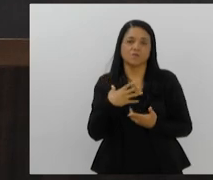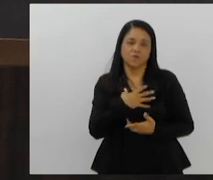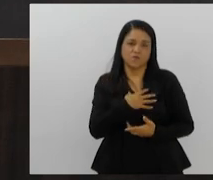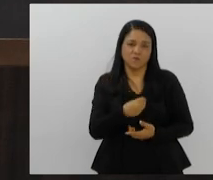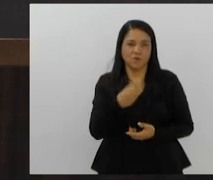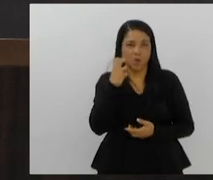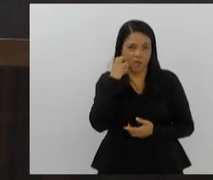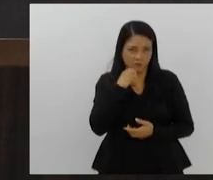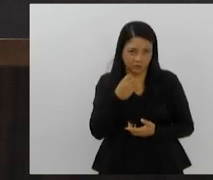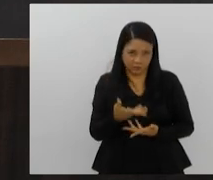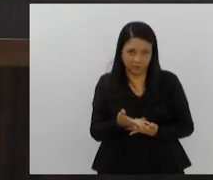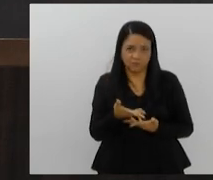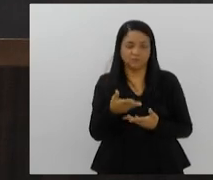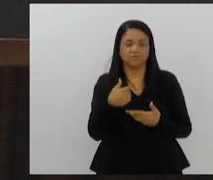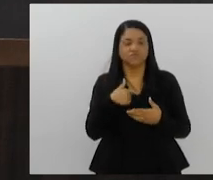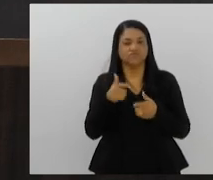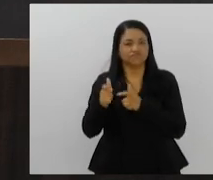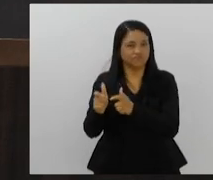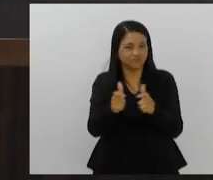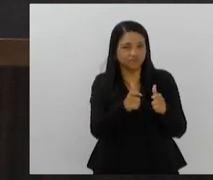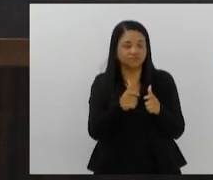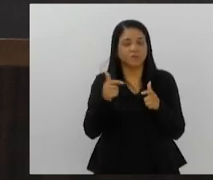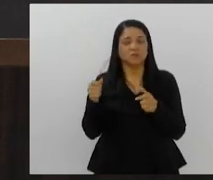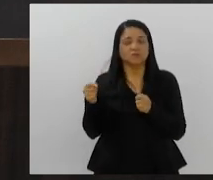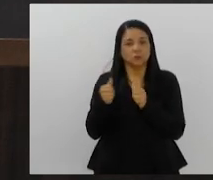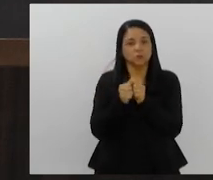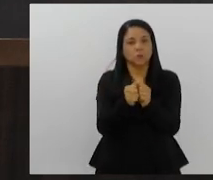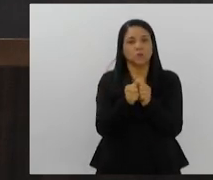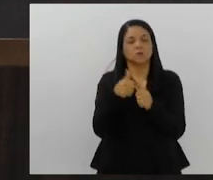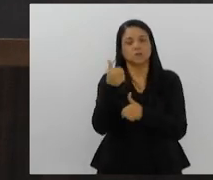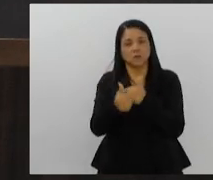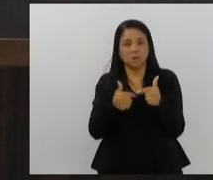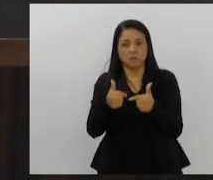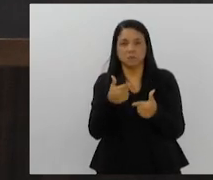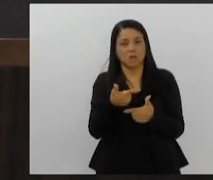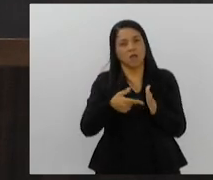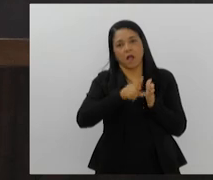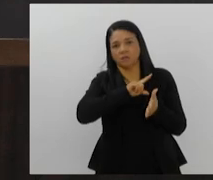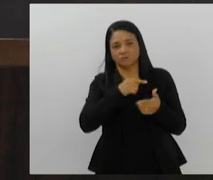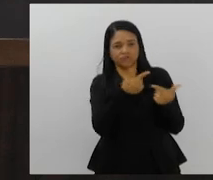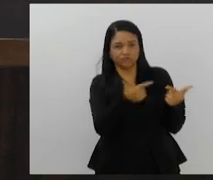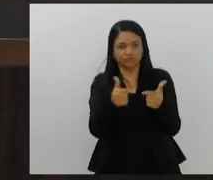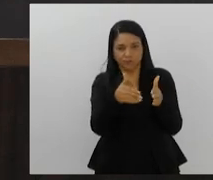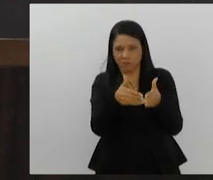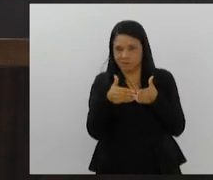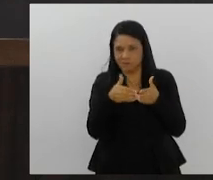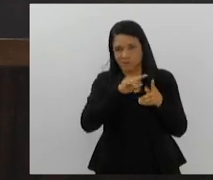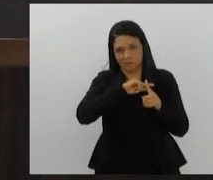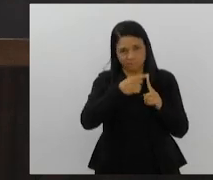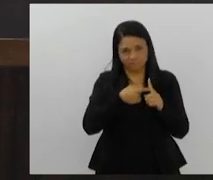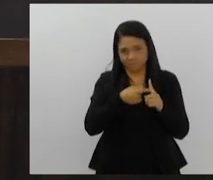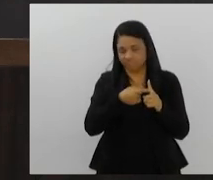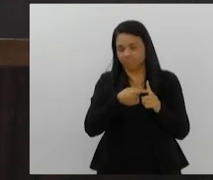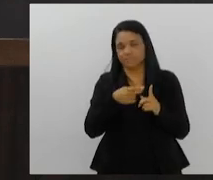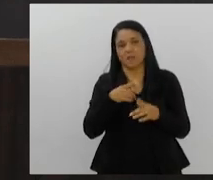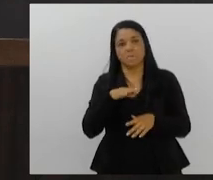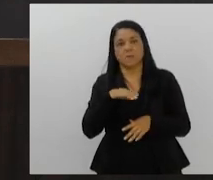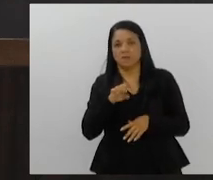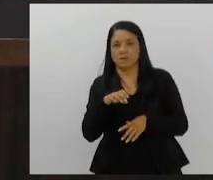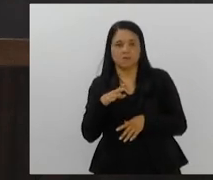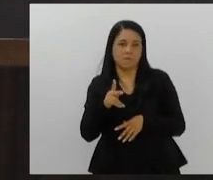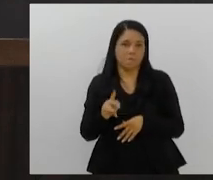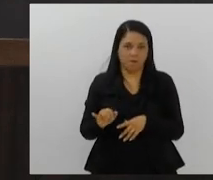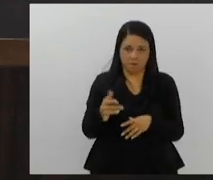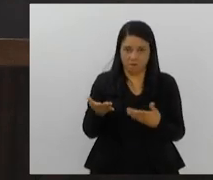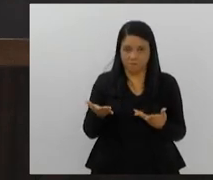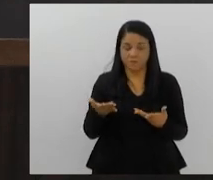nos espaços que a gente precisava trabalhar, porque não tinha licença maternidade e nem paternidade. Graças a Deus que a gente